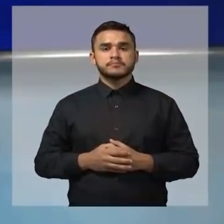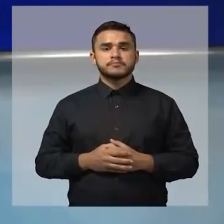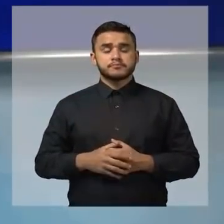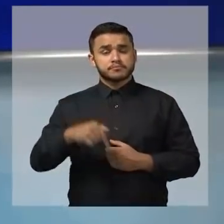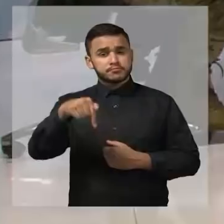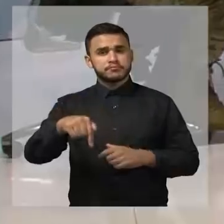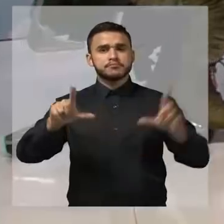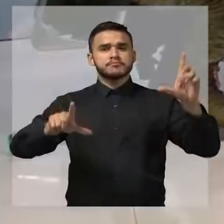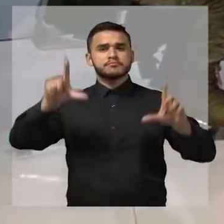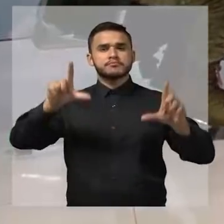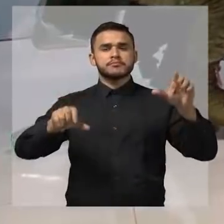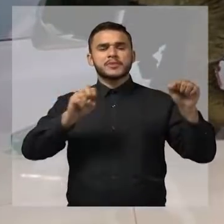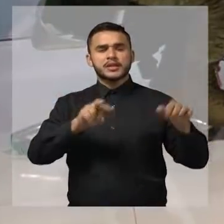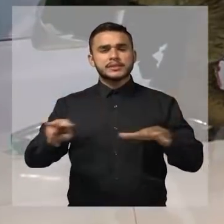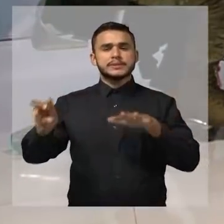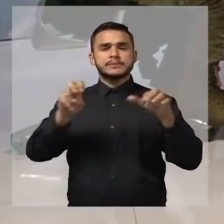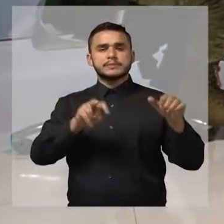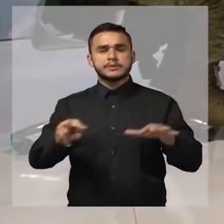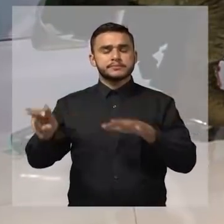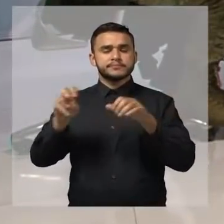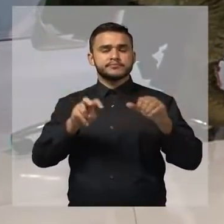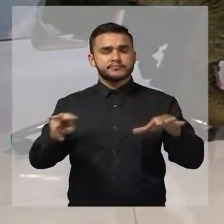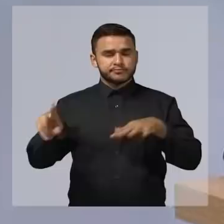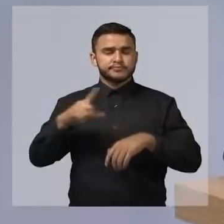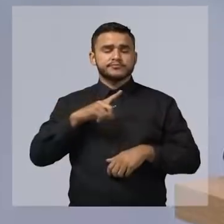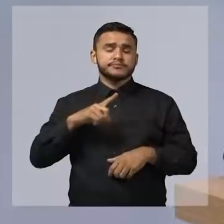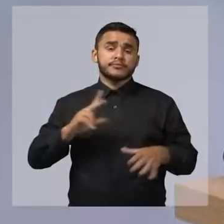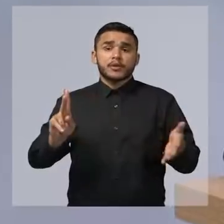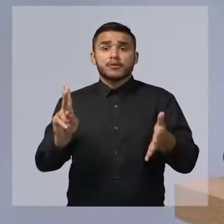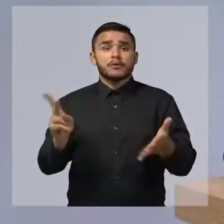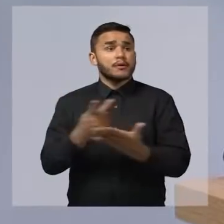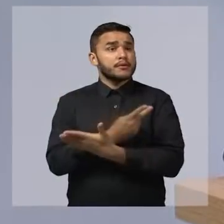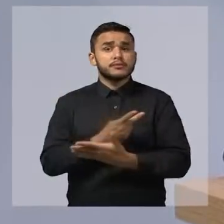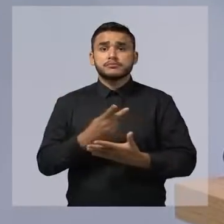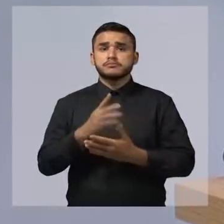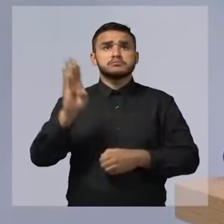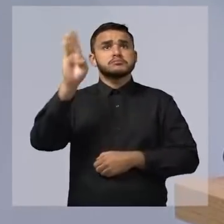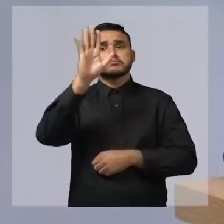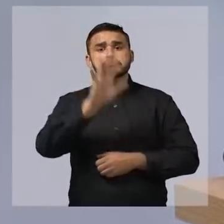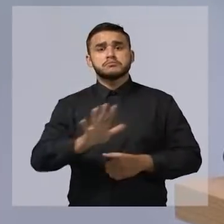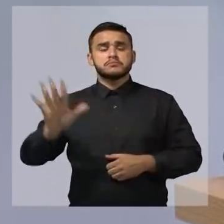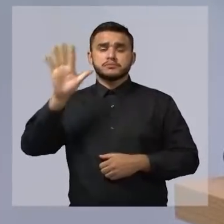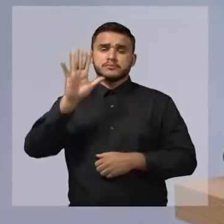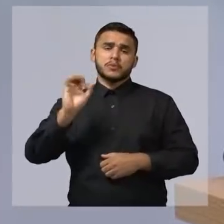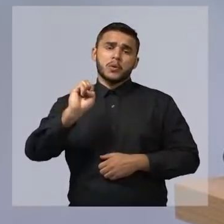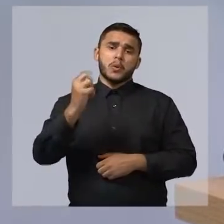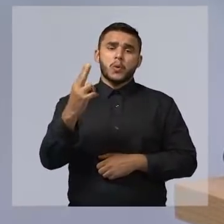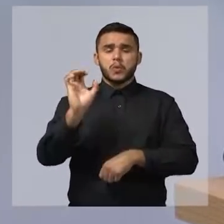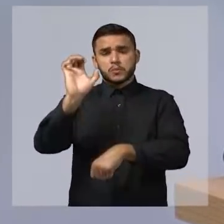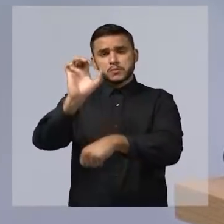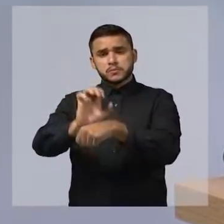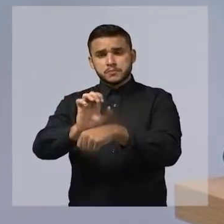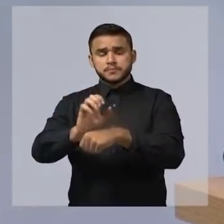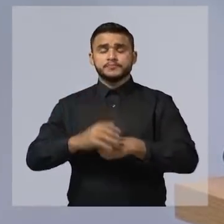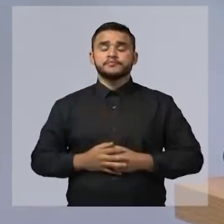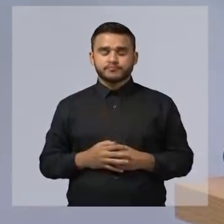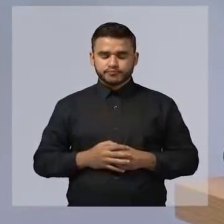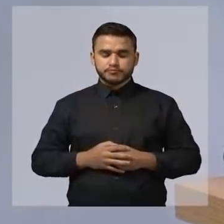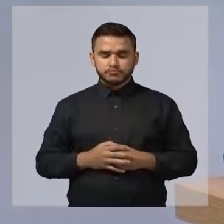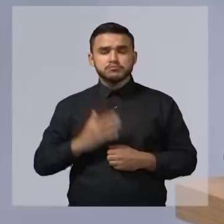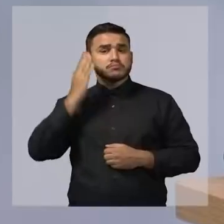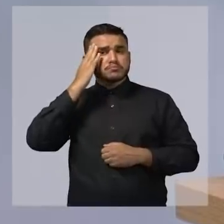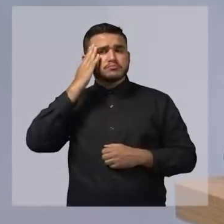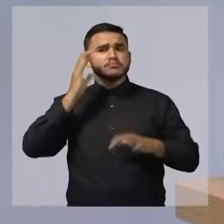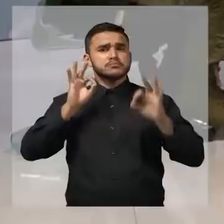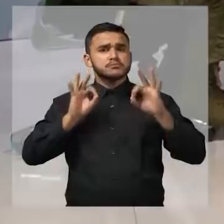faz semanalmente uma reflexão sobre os temas nacionais ou estaduais. Entendemos que o tema da segurança pública no estado